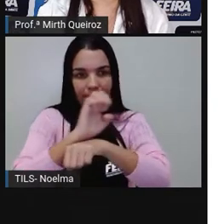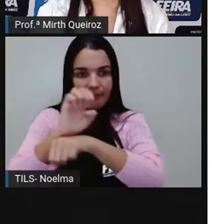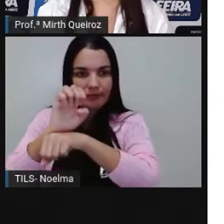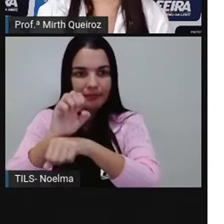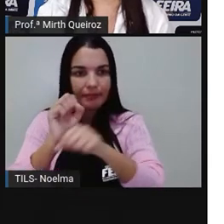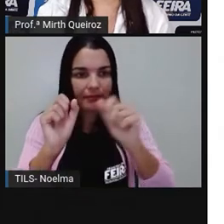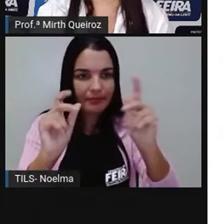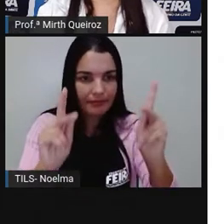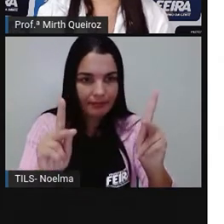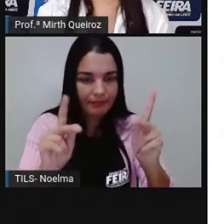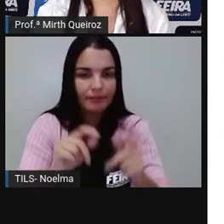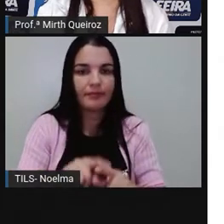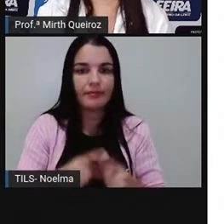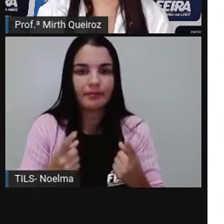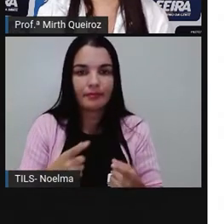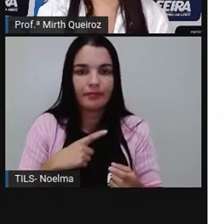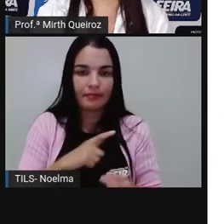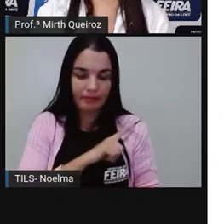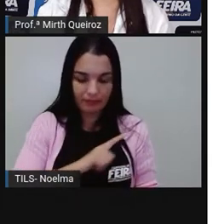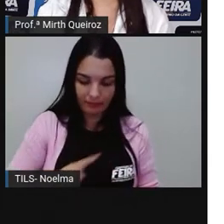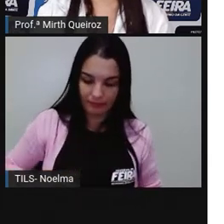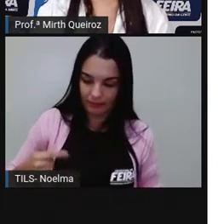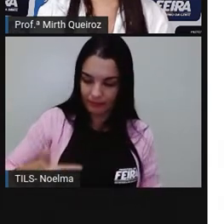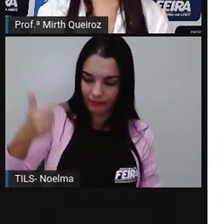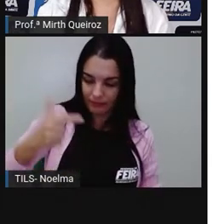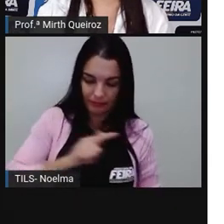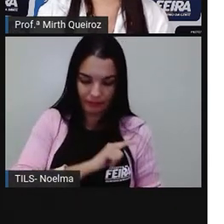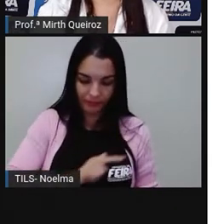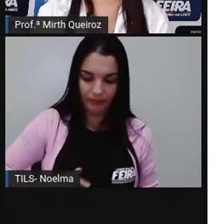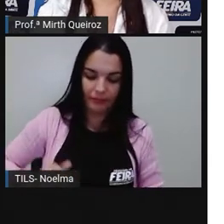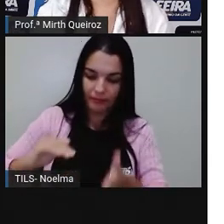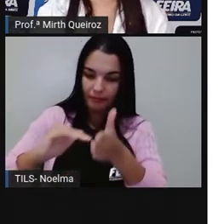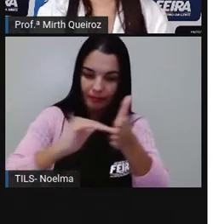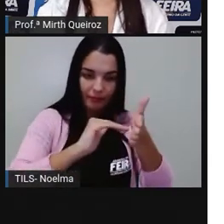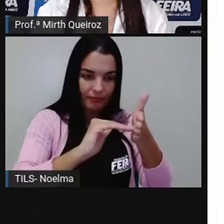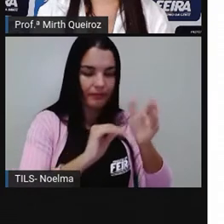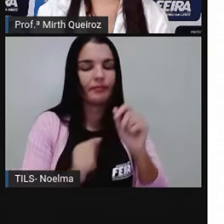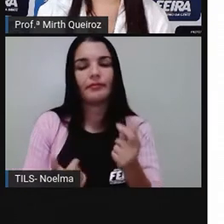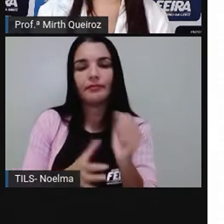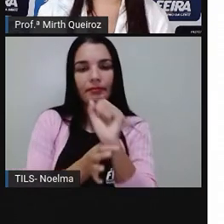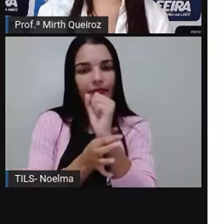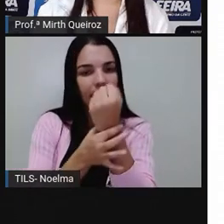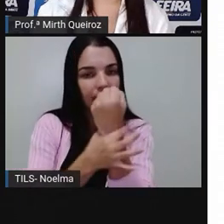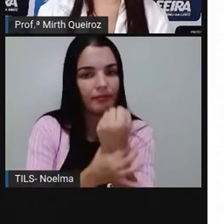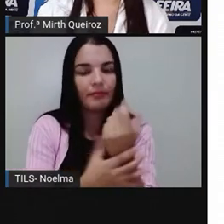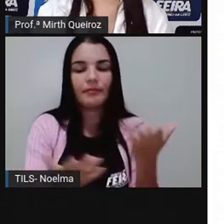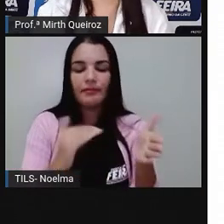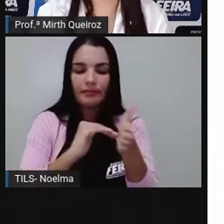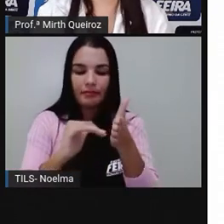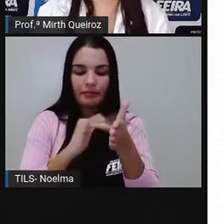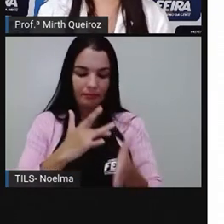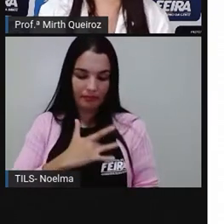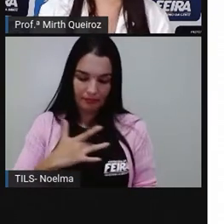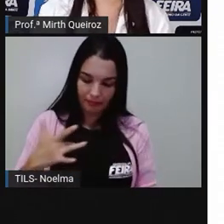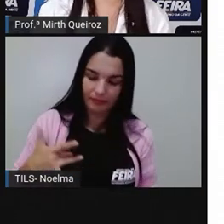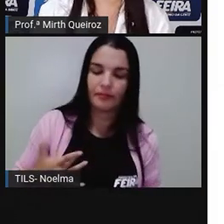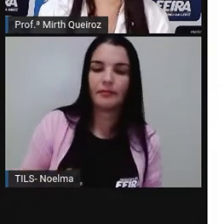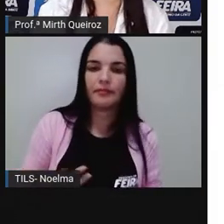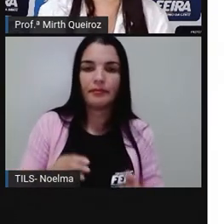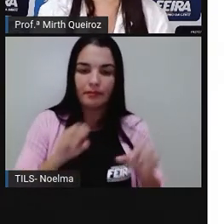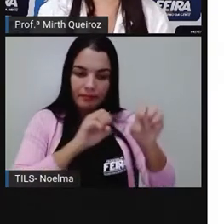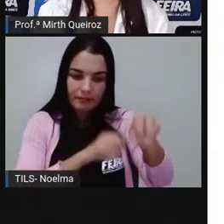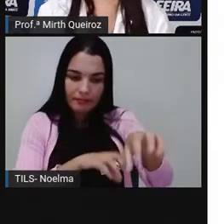certo? Então, nós temos o governador, vice-governador e secretário: secretário de Segurança Pública, secretário de Saúde, secretário